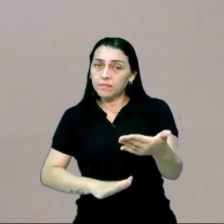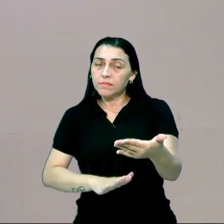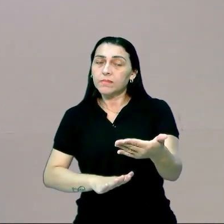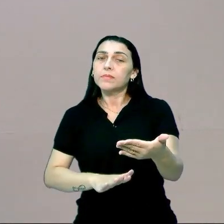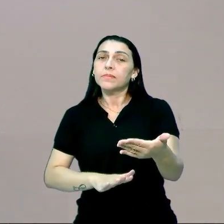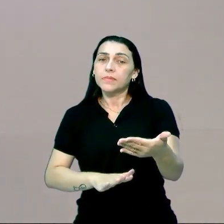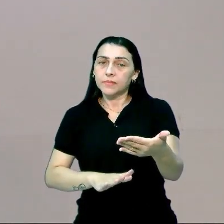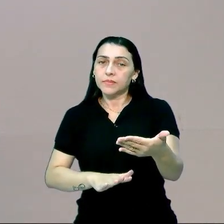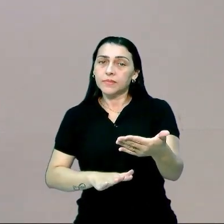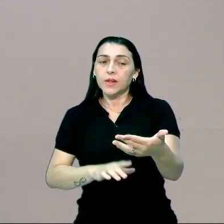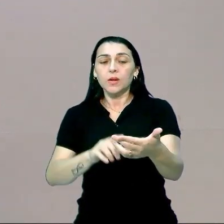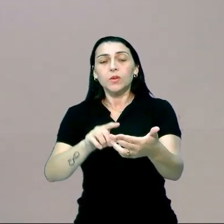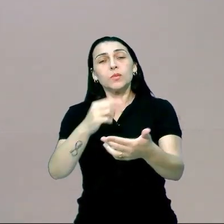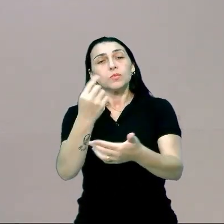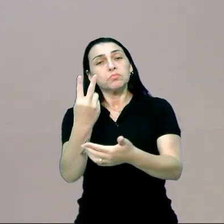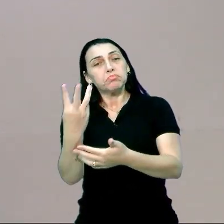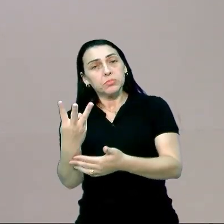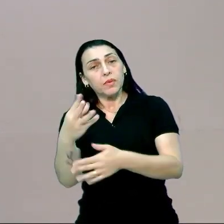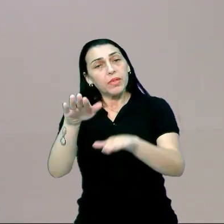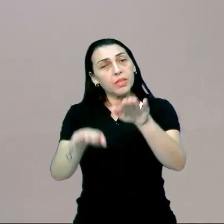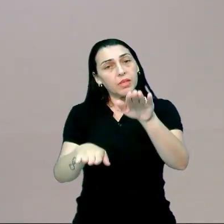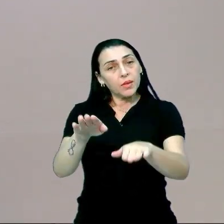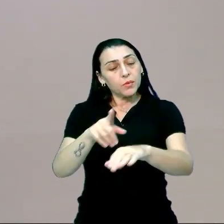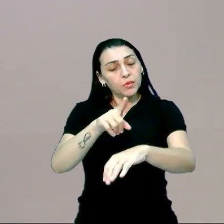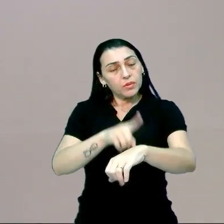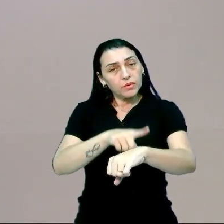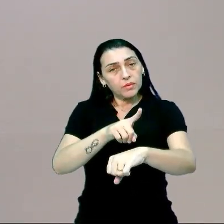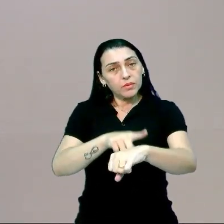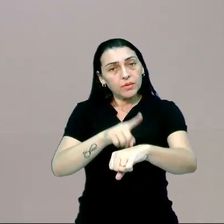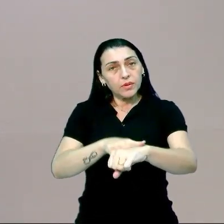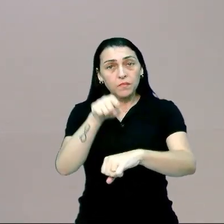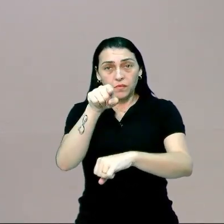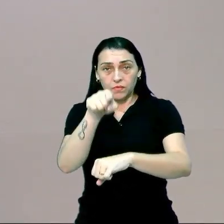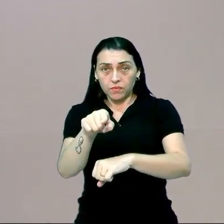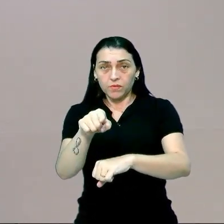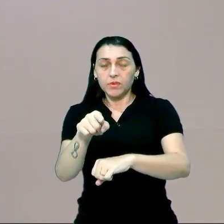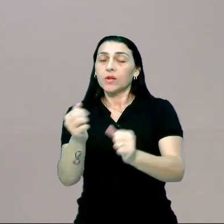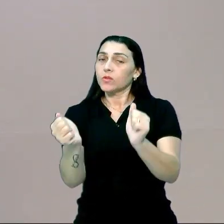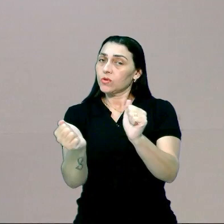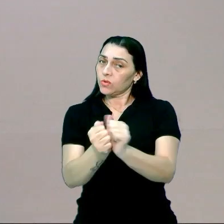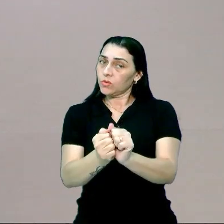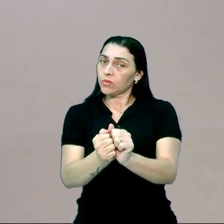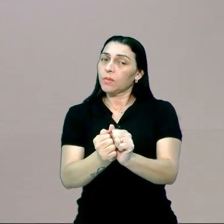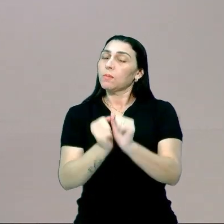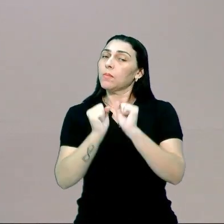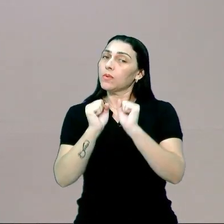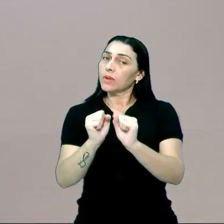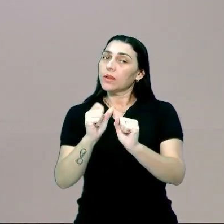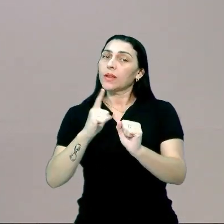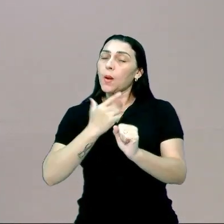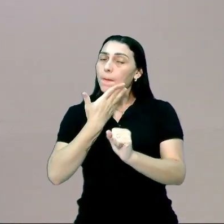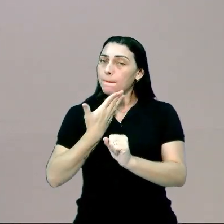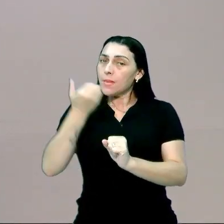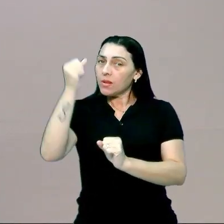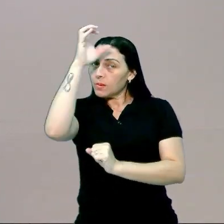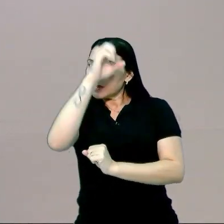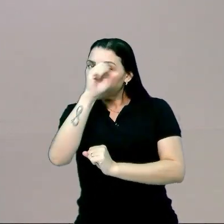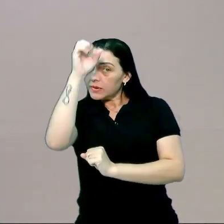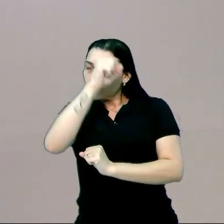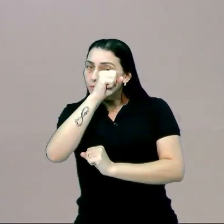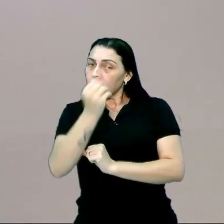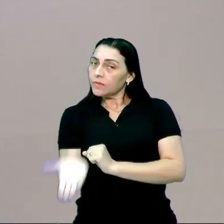exercício, 2 ou 3, dependendo do nosso tempo, e você fique conosco para que possamos ter um melhor